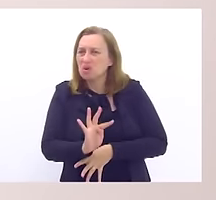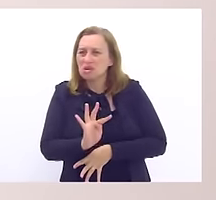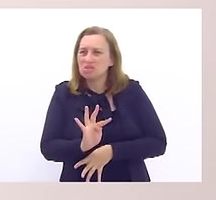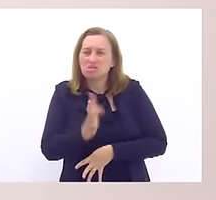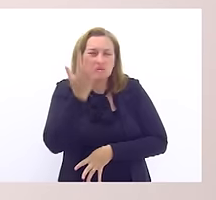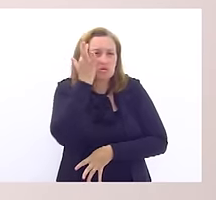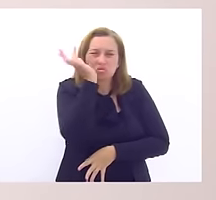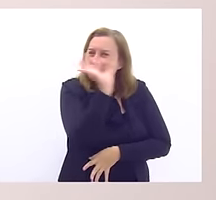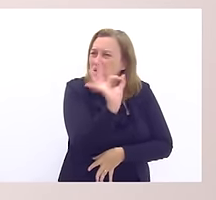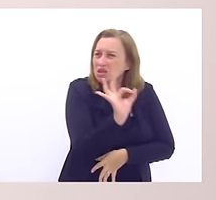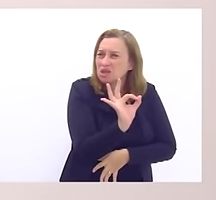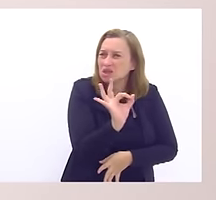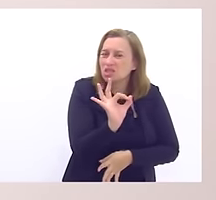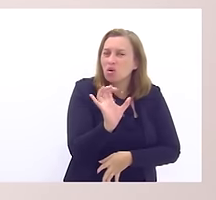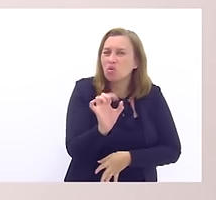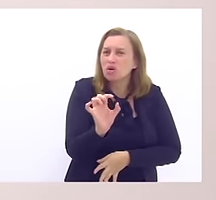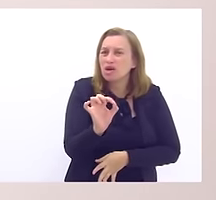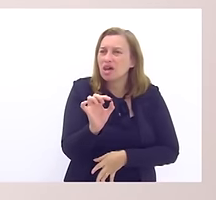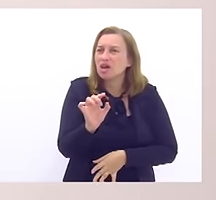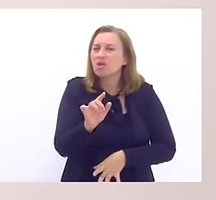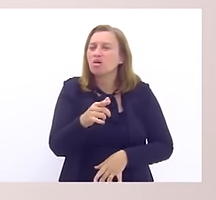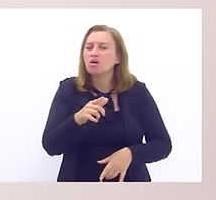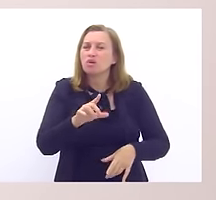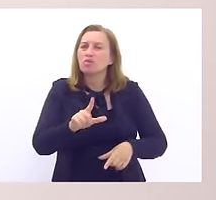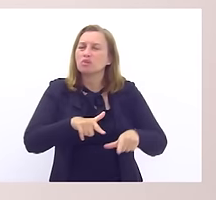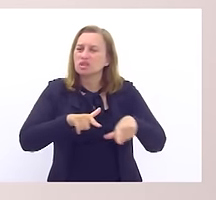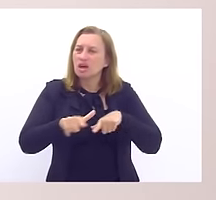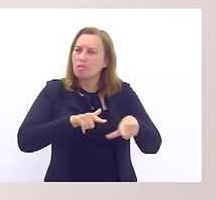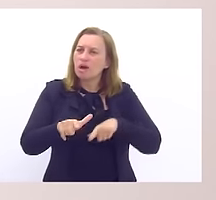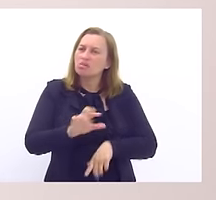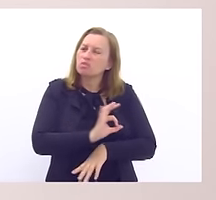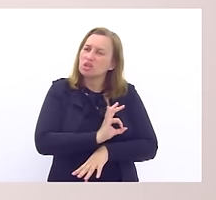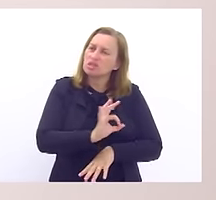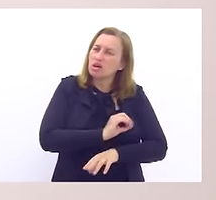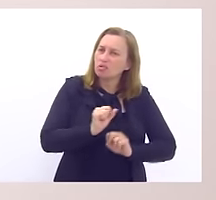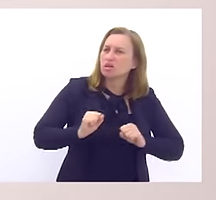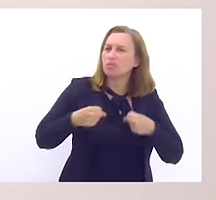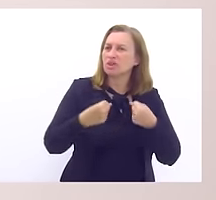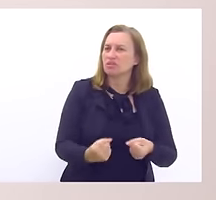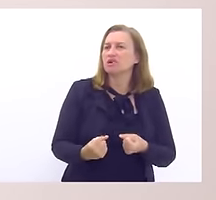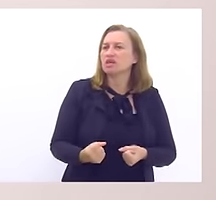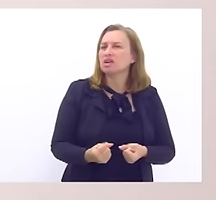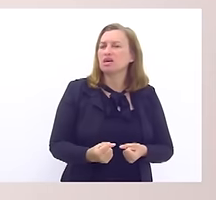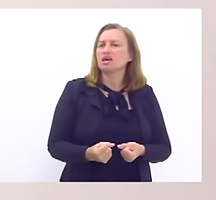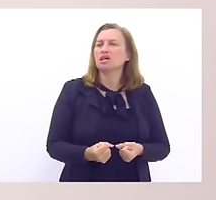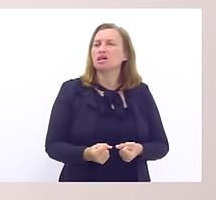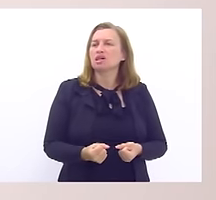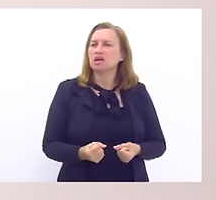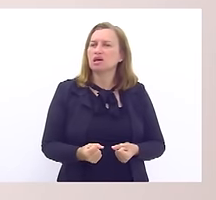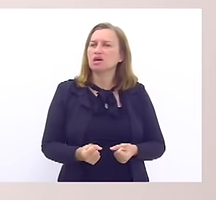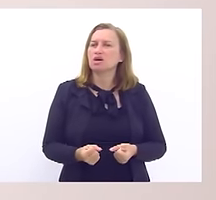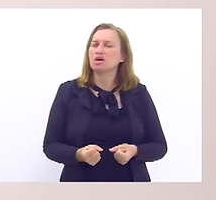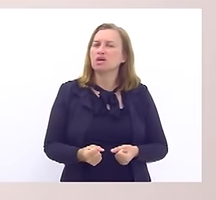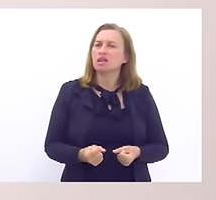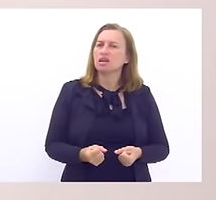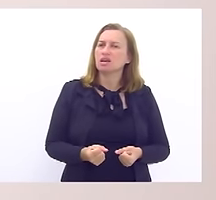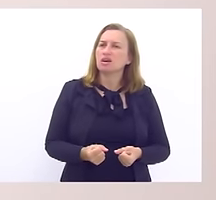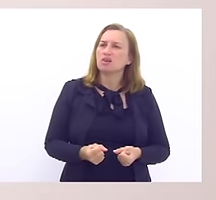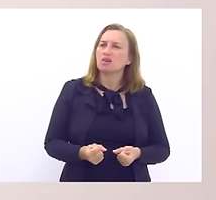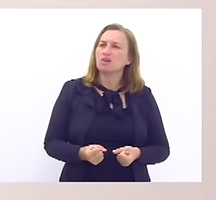entenda bem o que que é uma operação policial que tá ali para defender o seu bem-estar